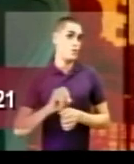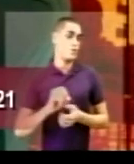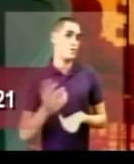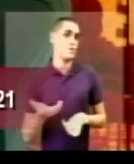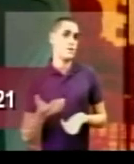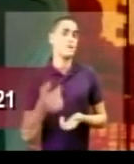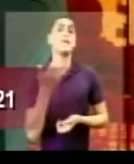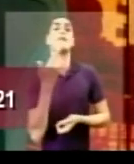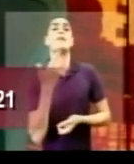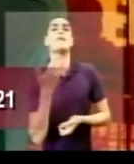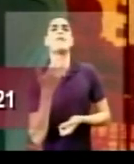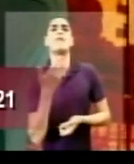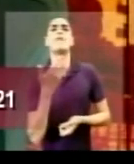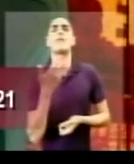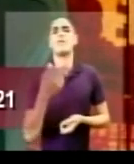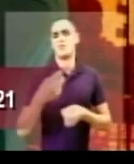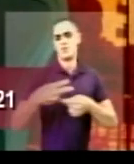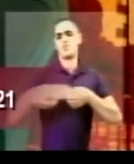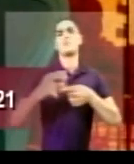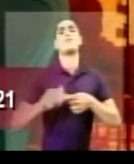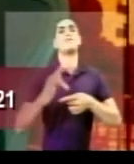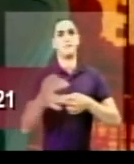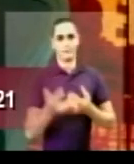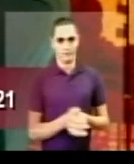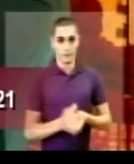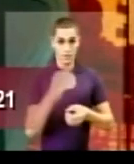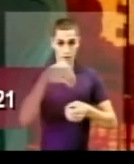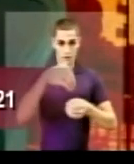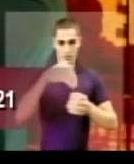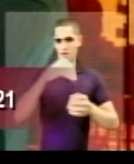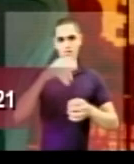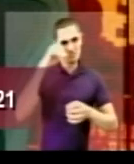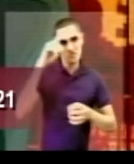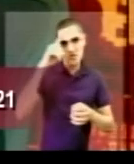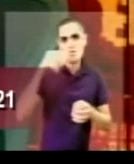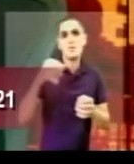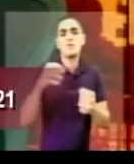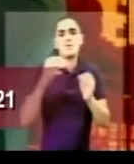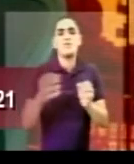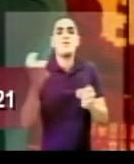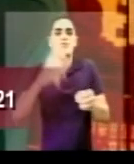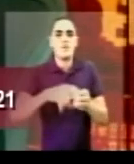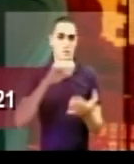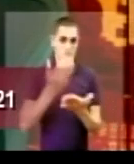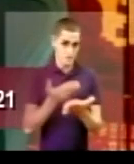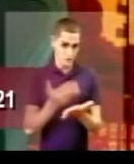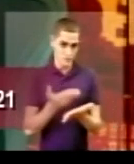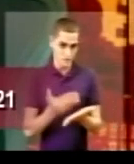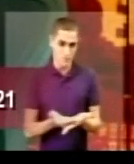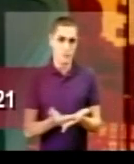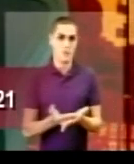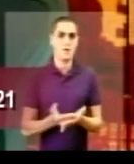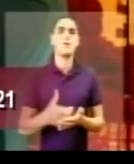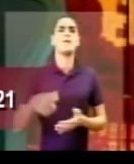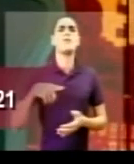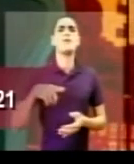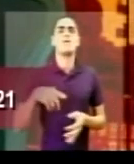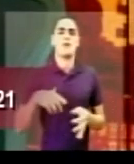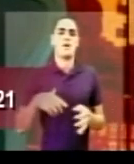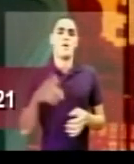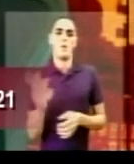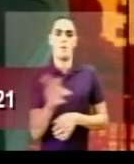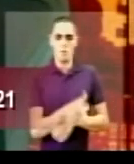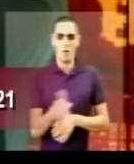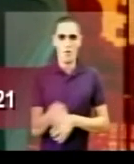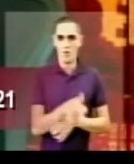outra segunda. Dentro desse calendário, há a previsão da retomada dos professores para fazer o